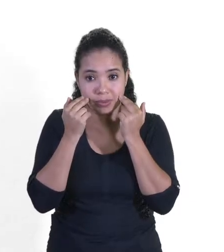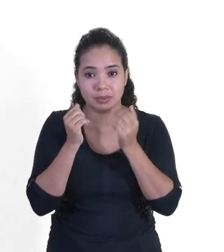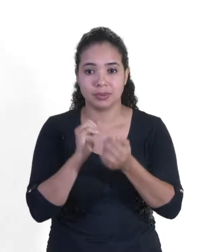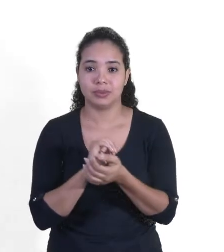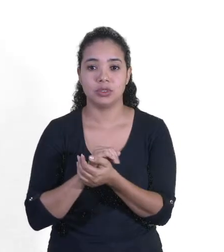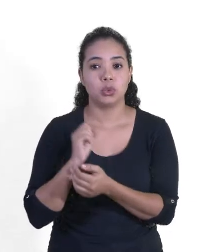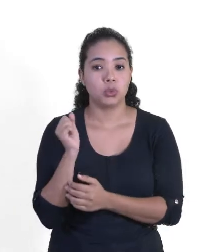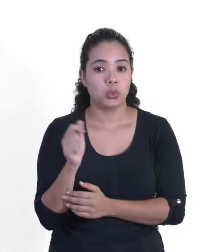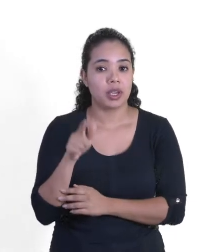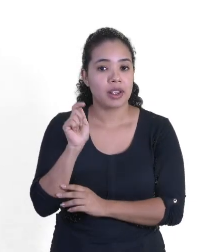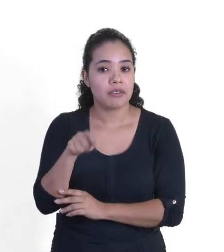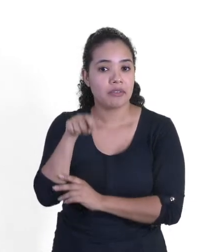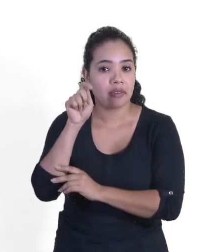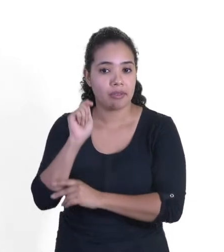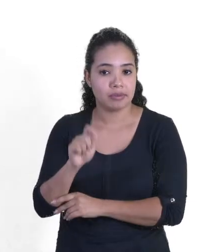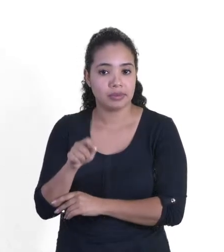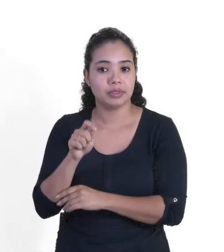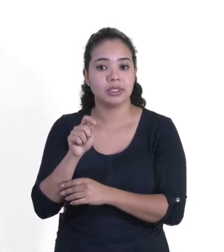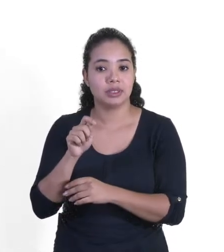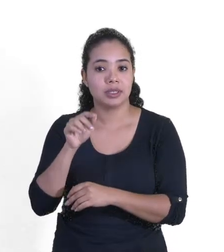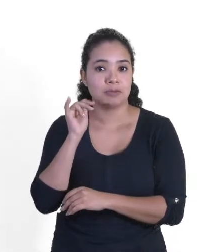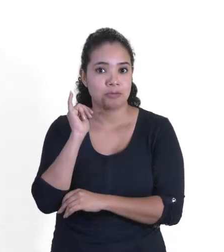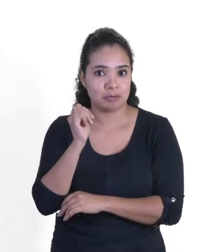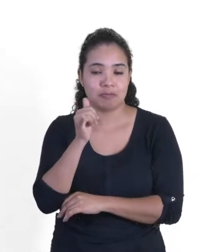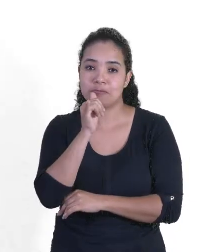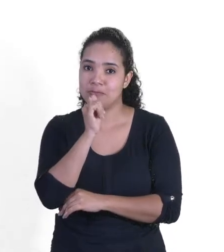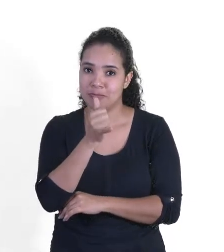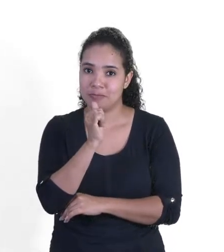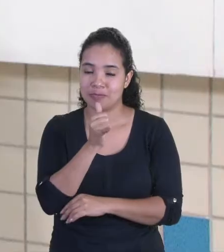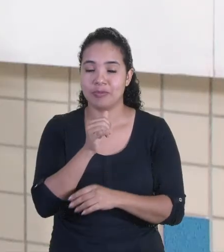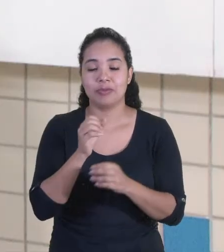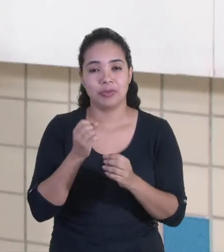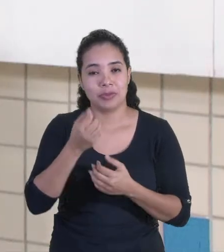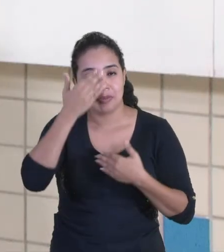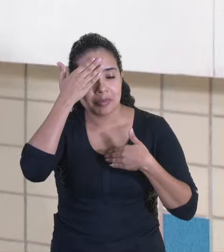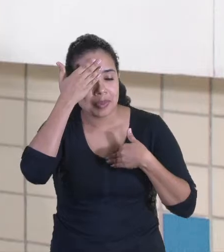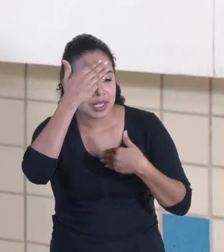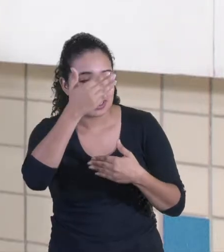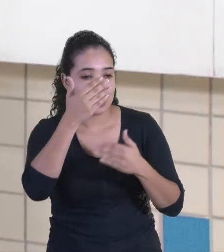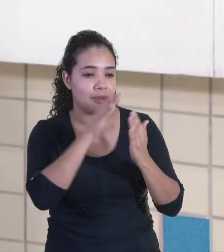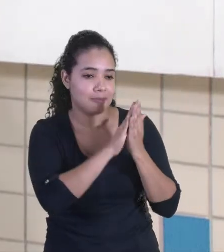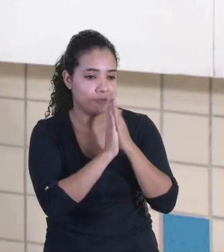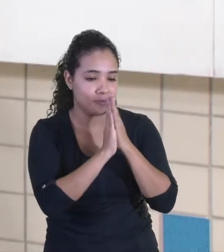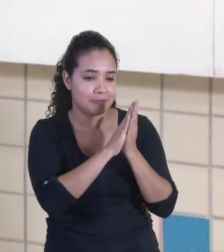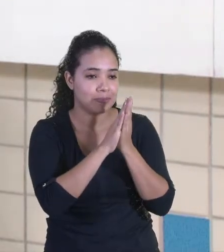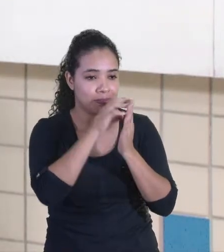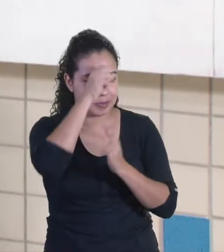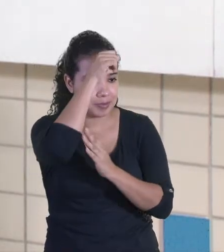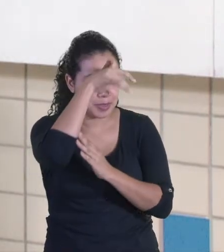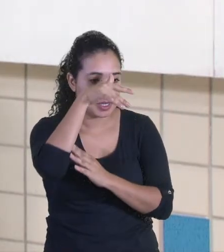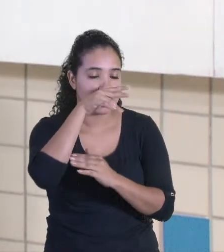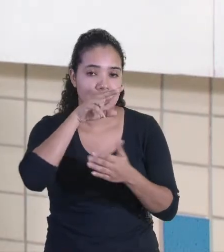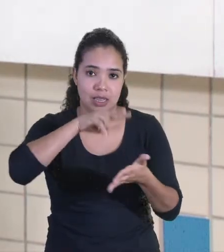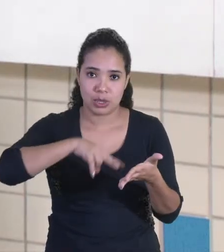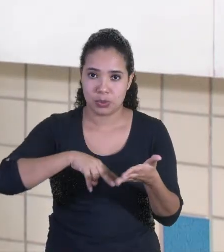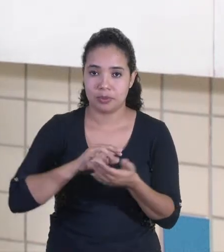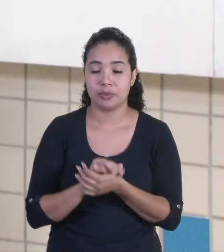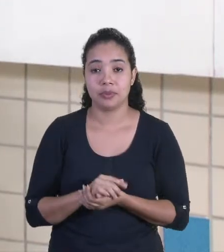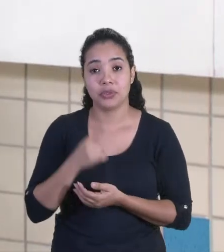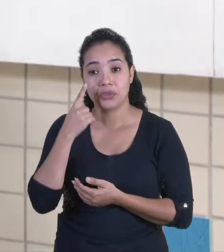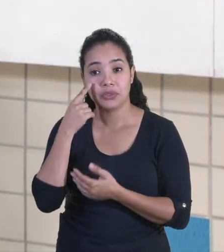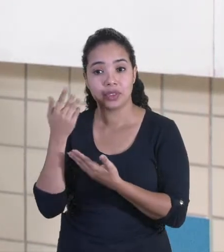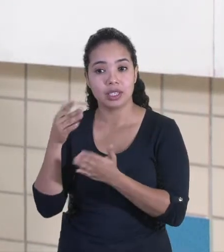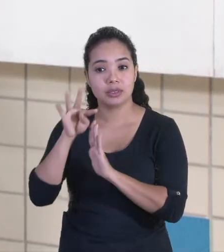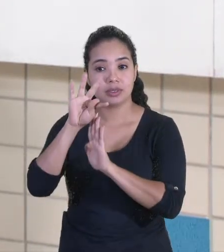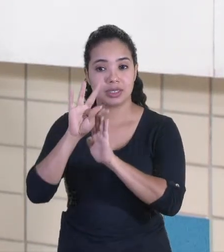ditas. Obrigada, Fava, pela leitura. Achei interessante que nesse texto apareceu